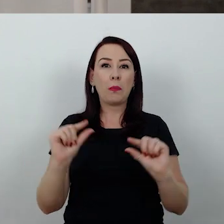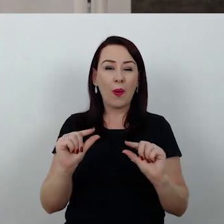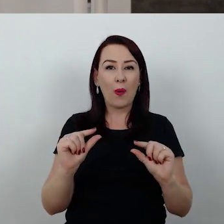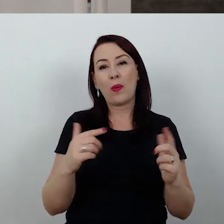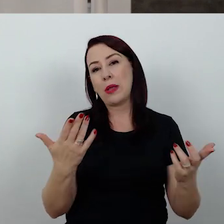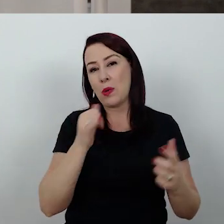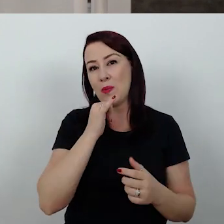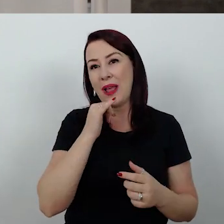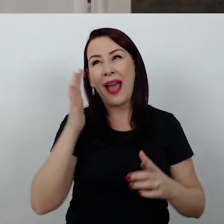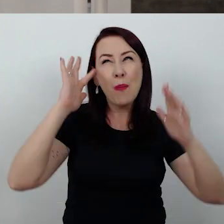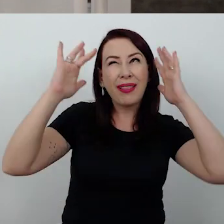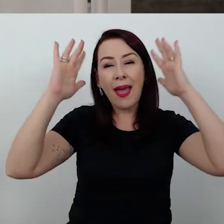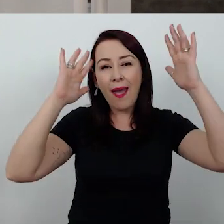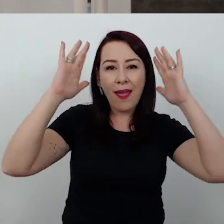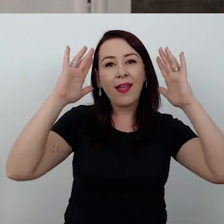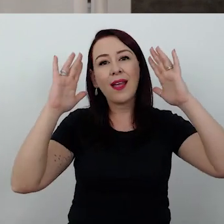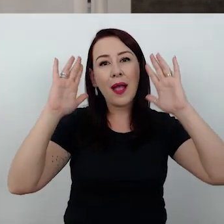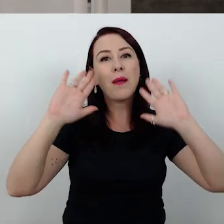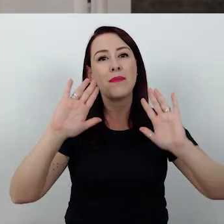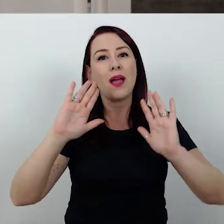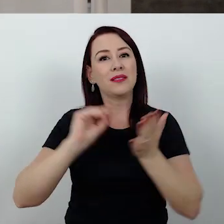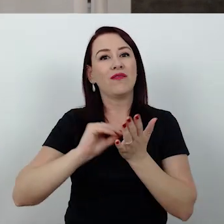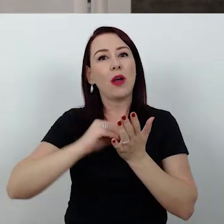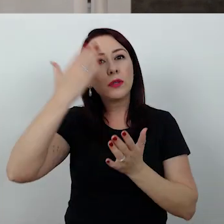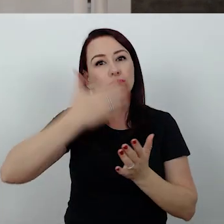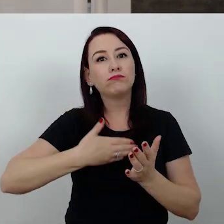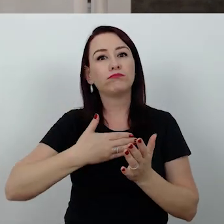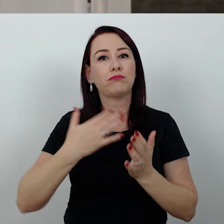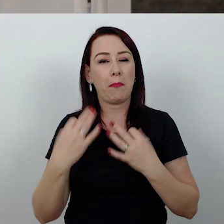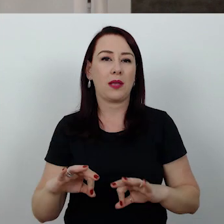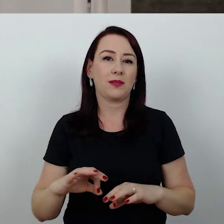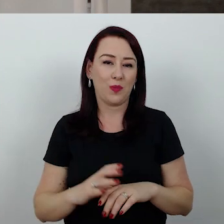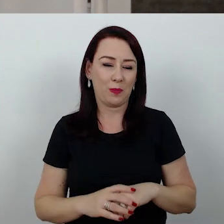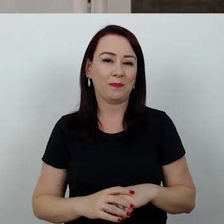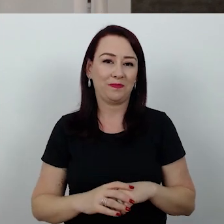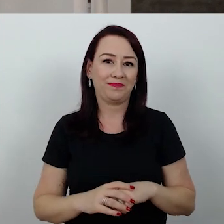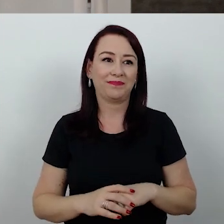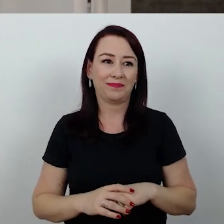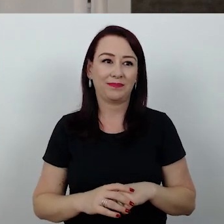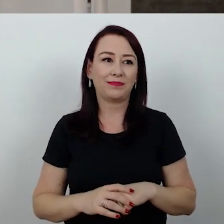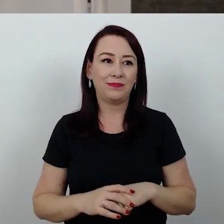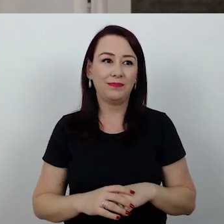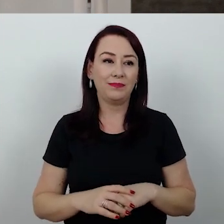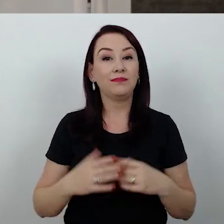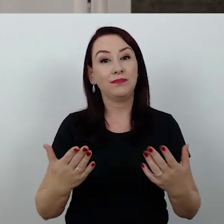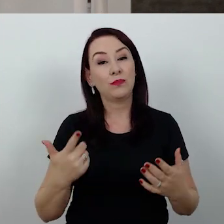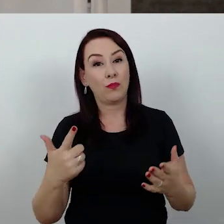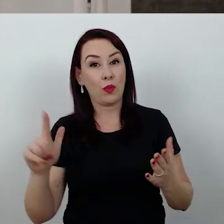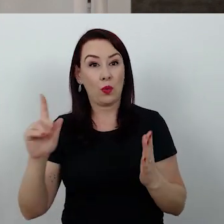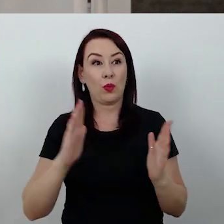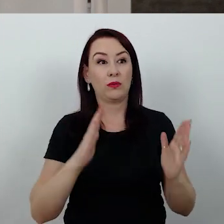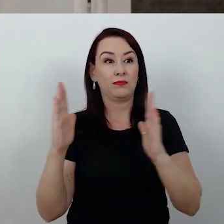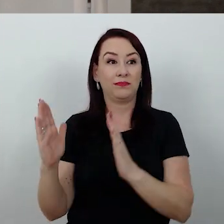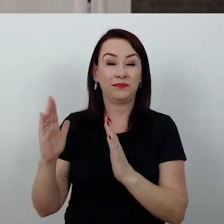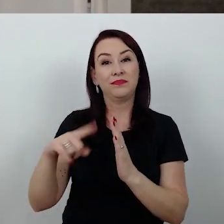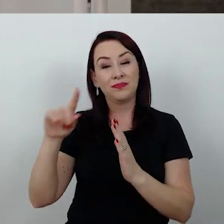Tem-se uma ideia já, mas aí falta ainda aprimorar essa pesquisa, esse trabalho, né? E o lado simbólico, que